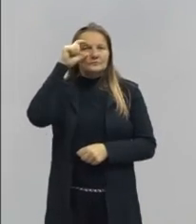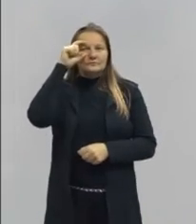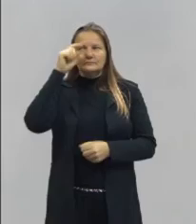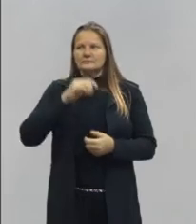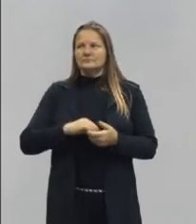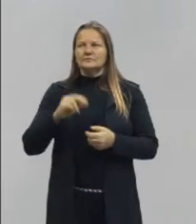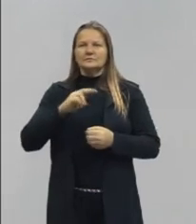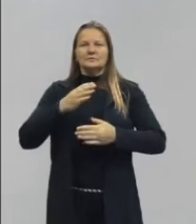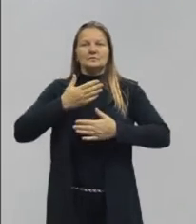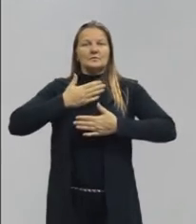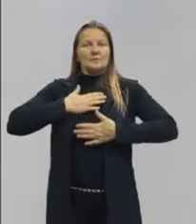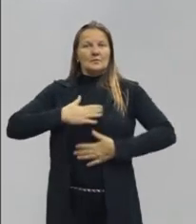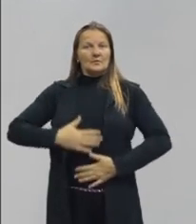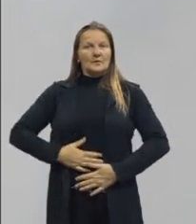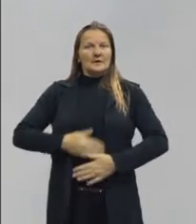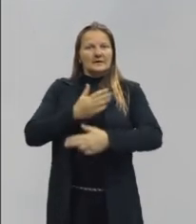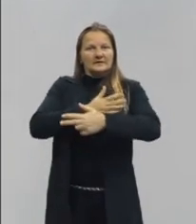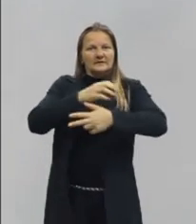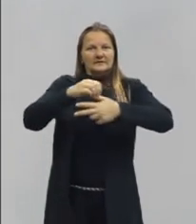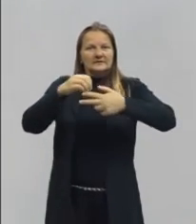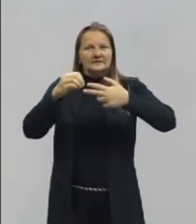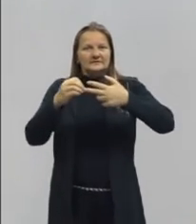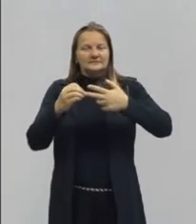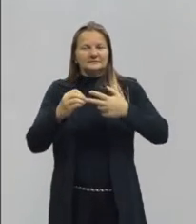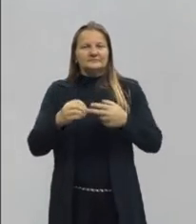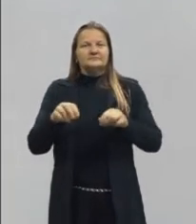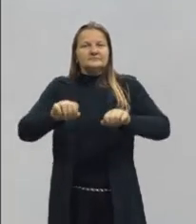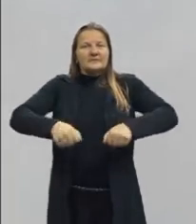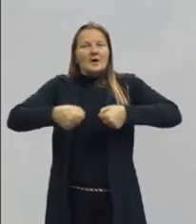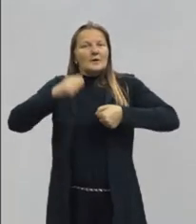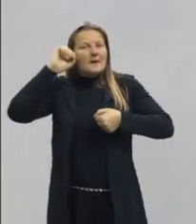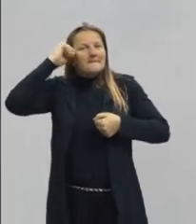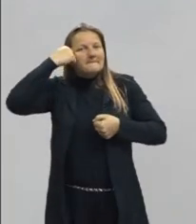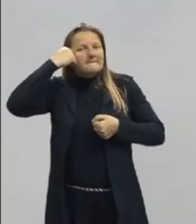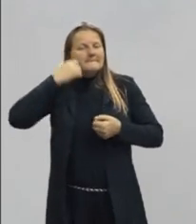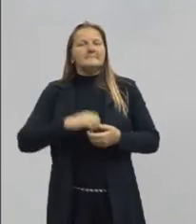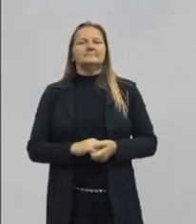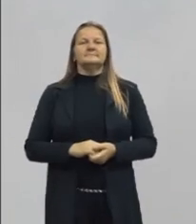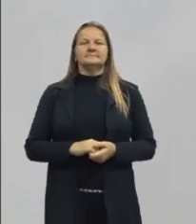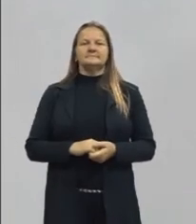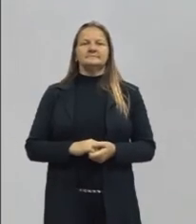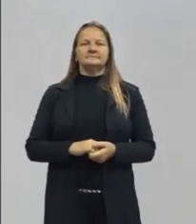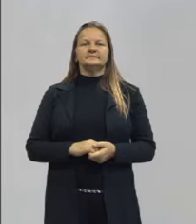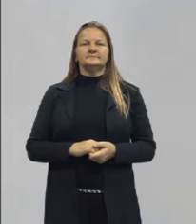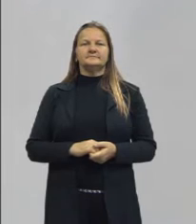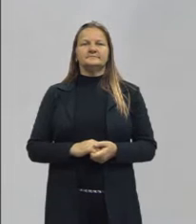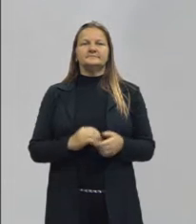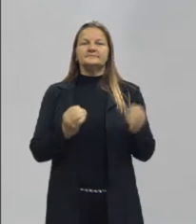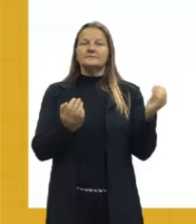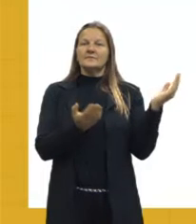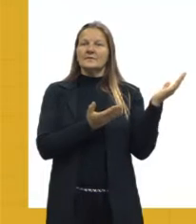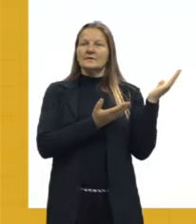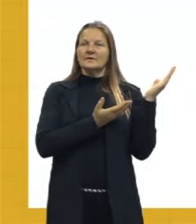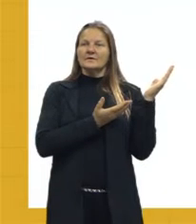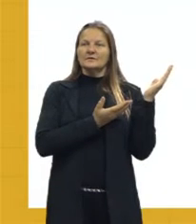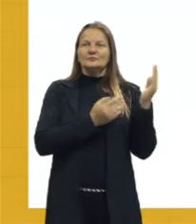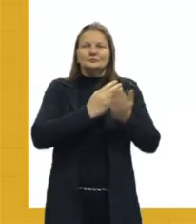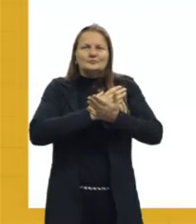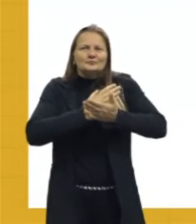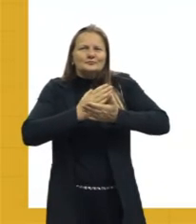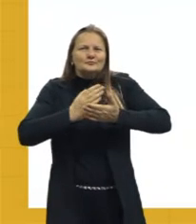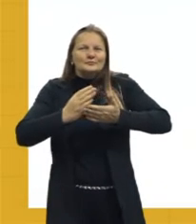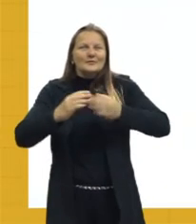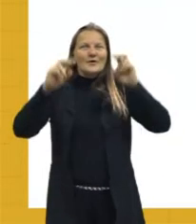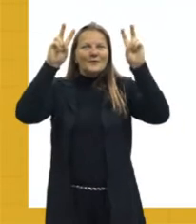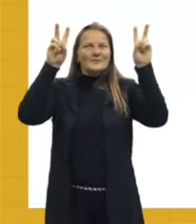a camiseta do Pré Enem na cor Magenta e uma calça preta bom então pessoal hoje a gente inicia né